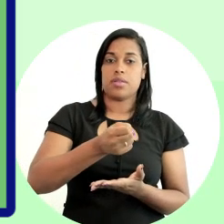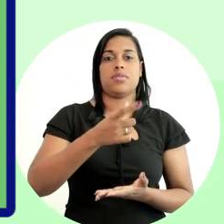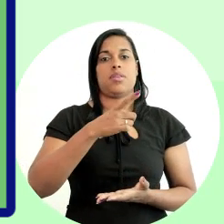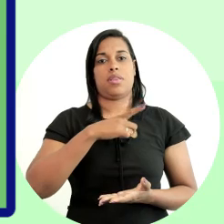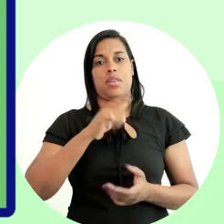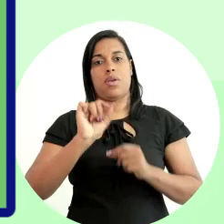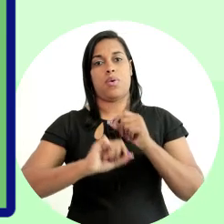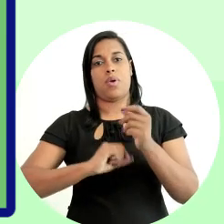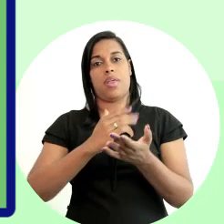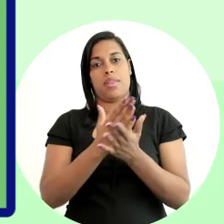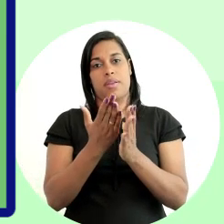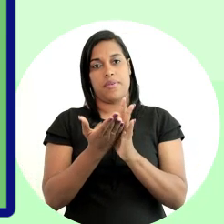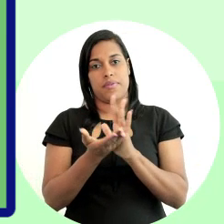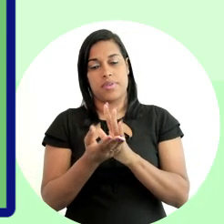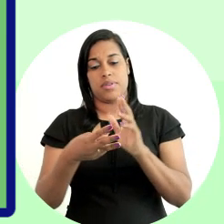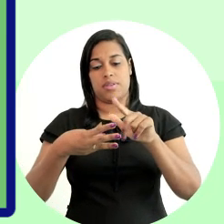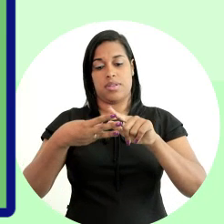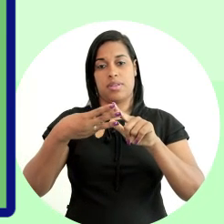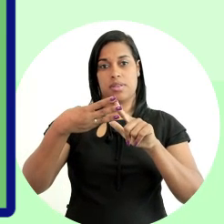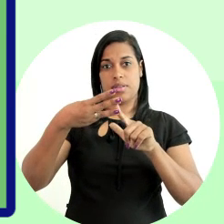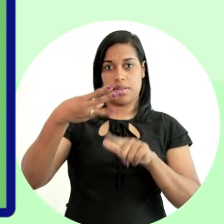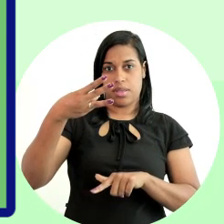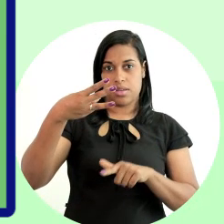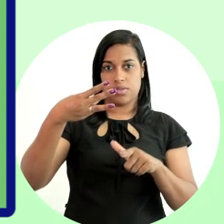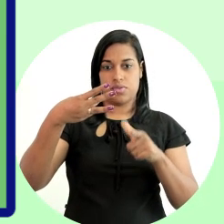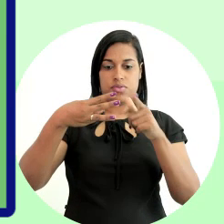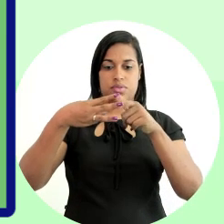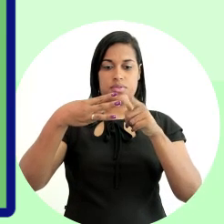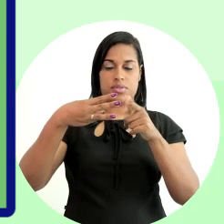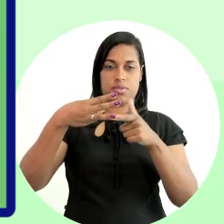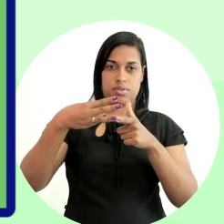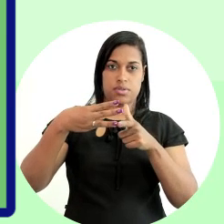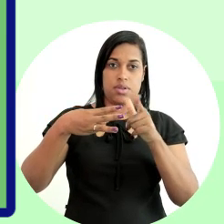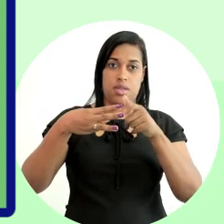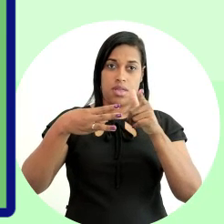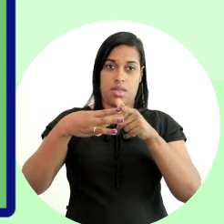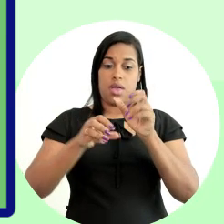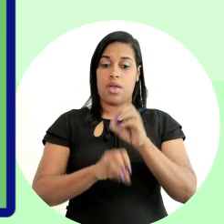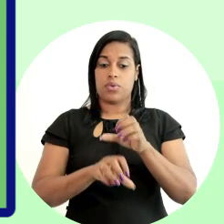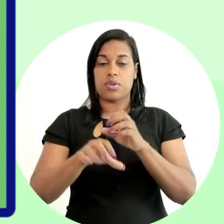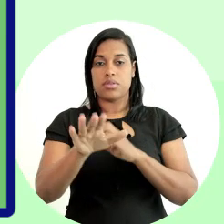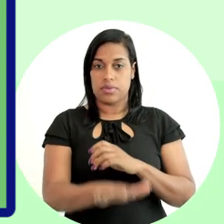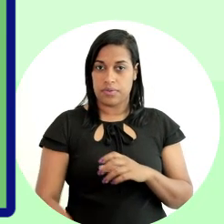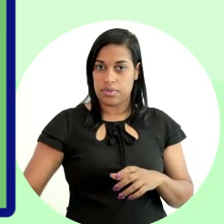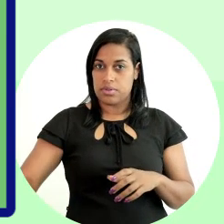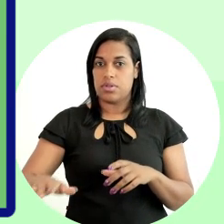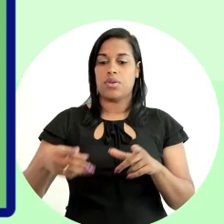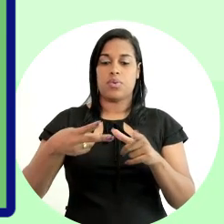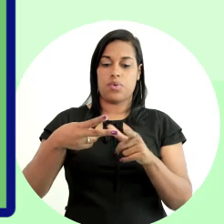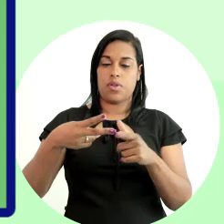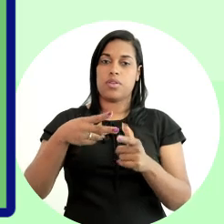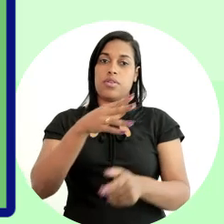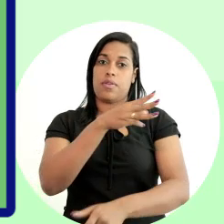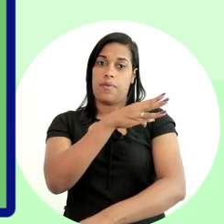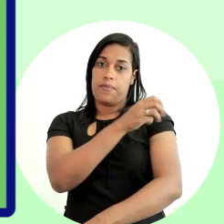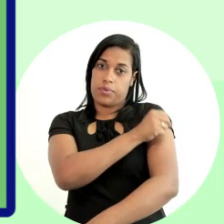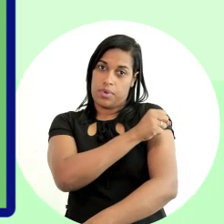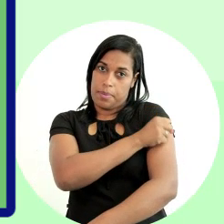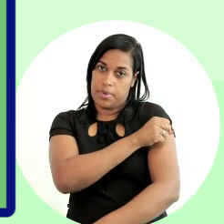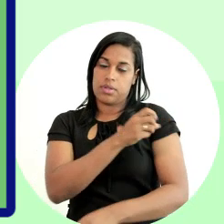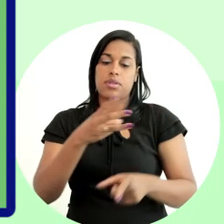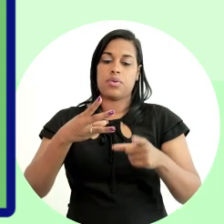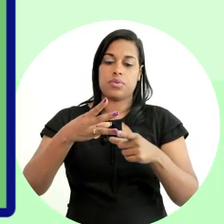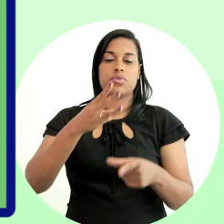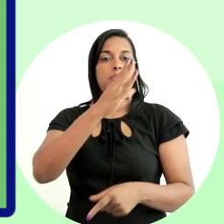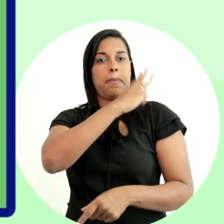educação básica, está dividida em 3 etapas. a educação infantil, o ensino